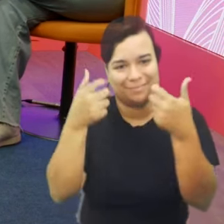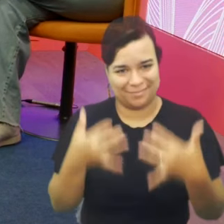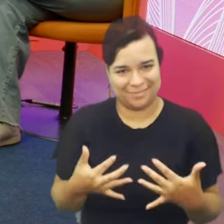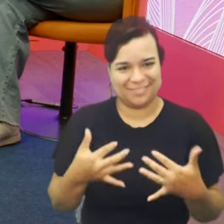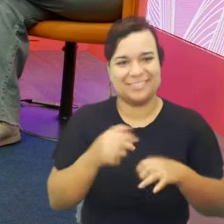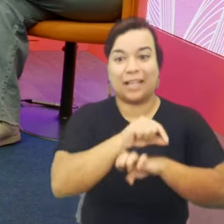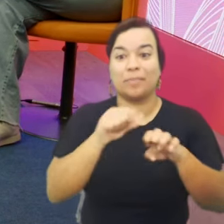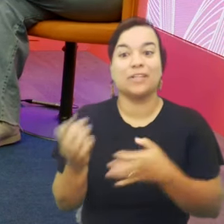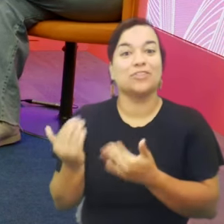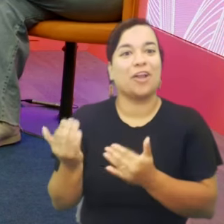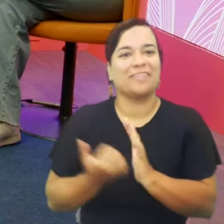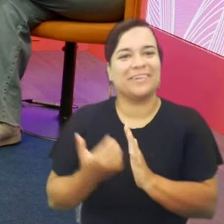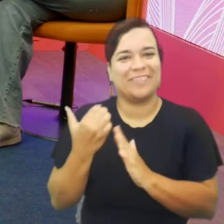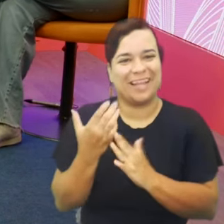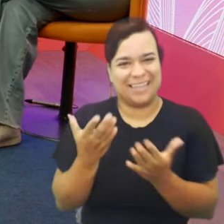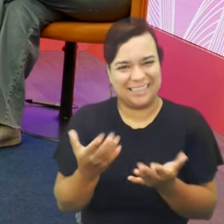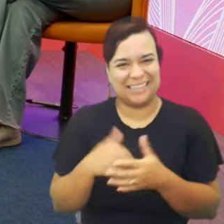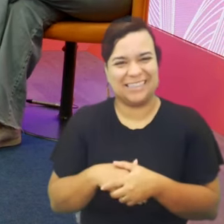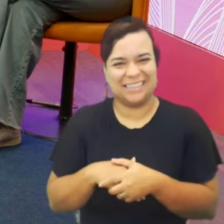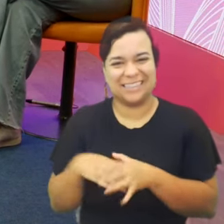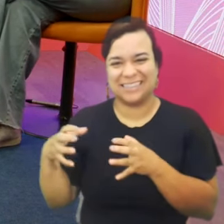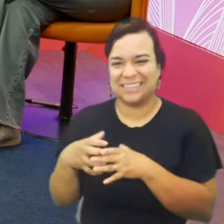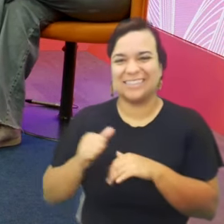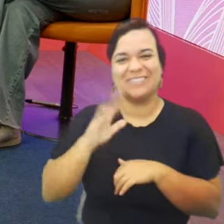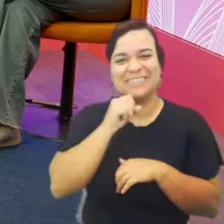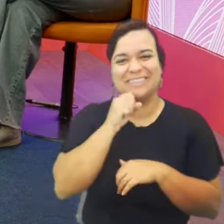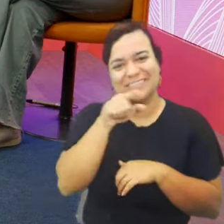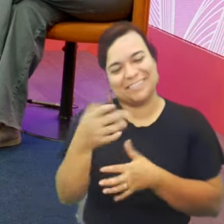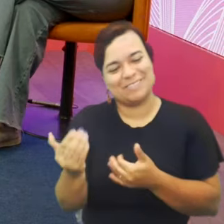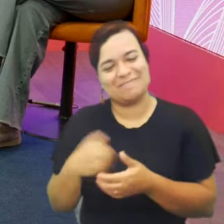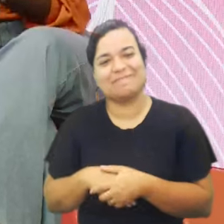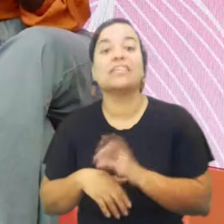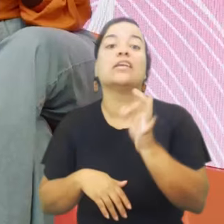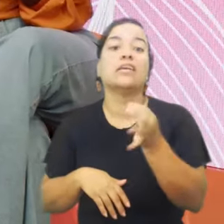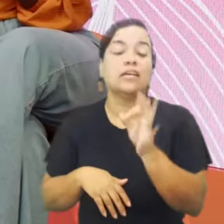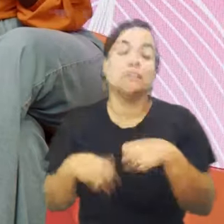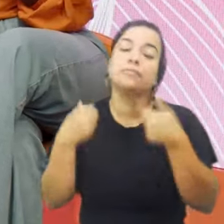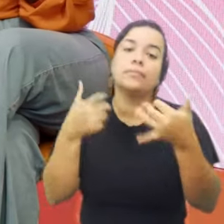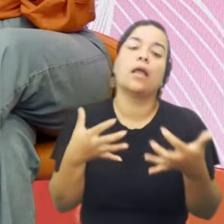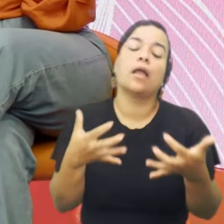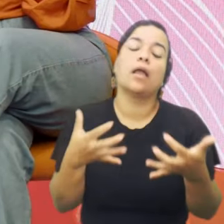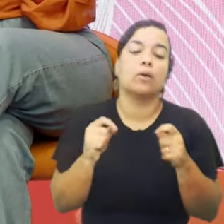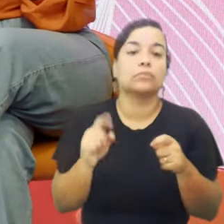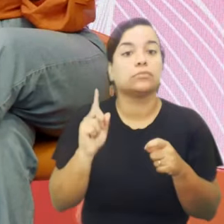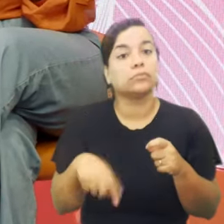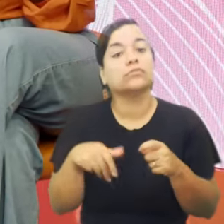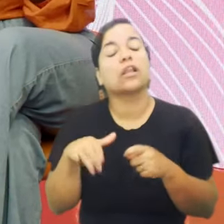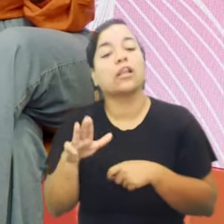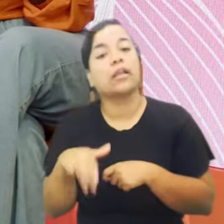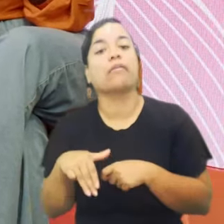empreendedora... mais jovenzinha aqui, no meio desse time. Pois é, o que eu tenho a dizer é justamente para quem